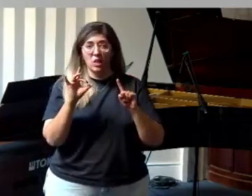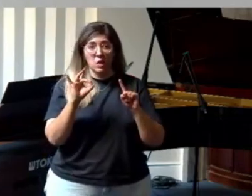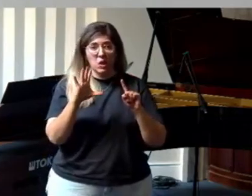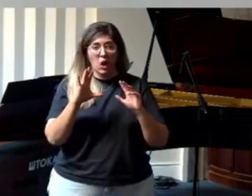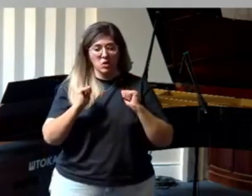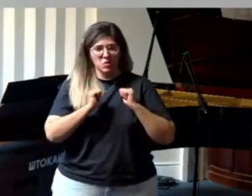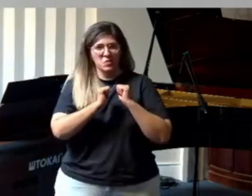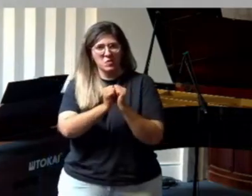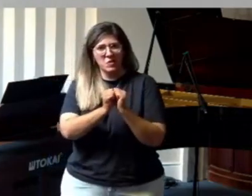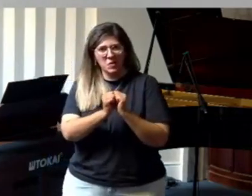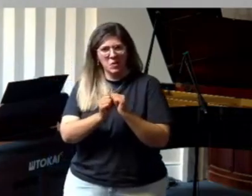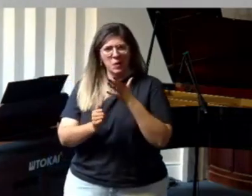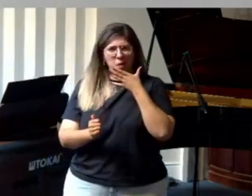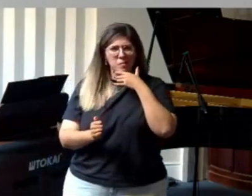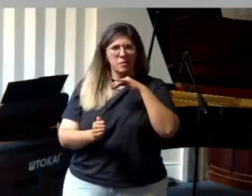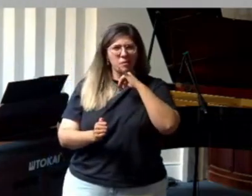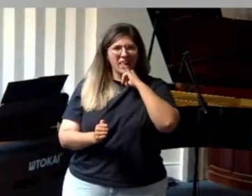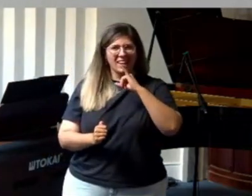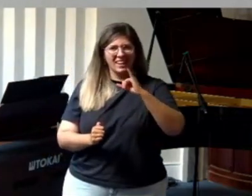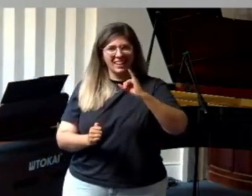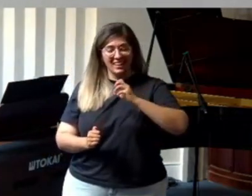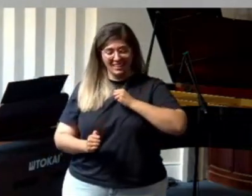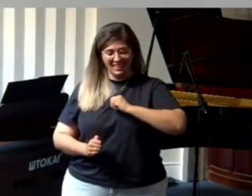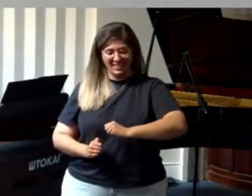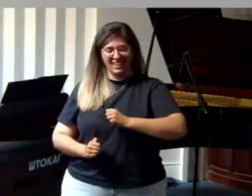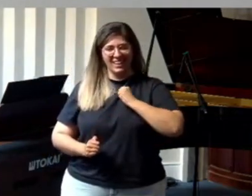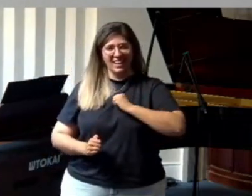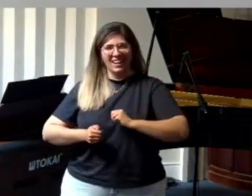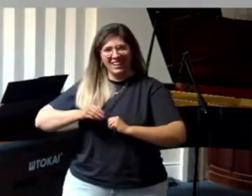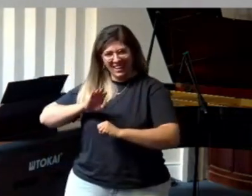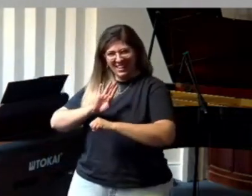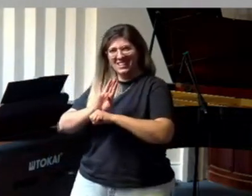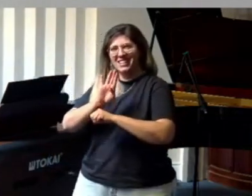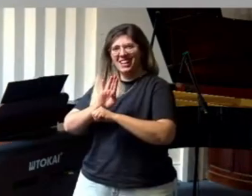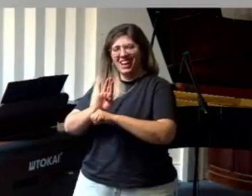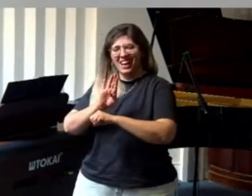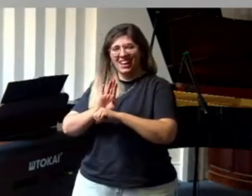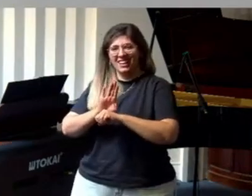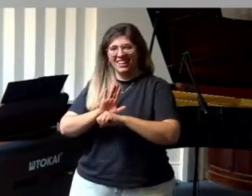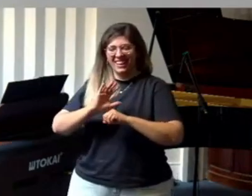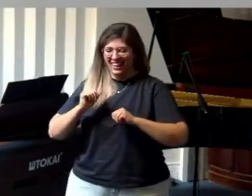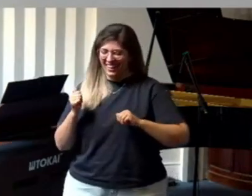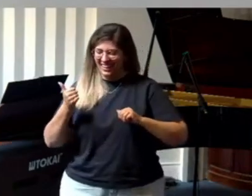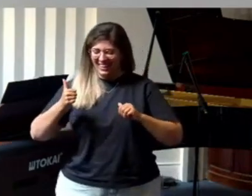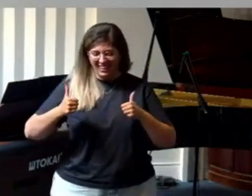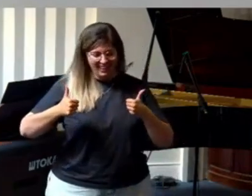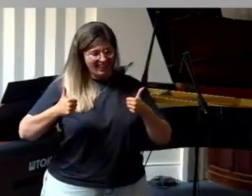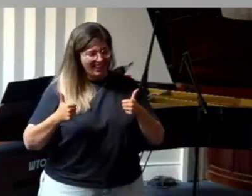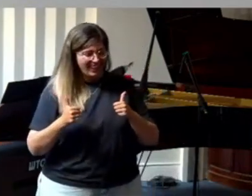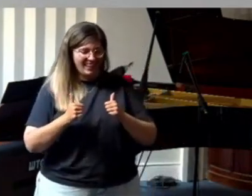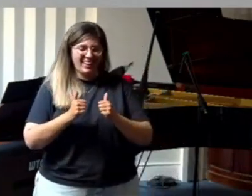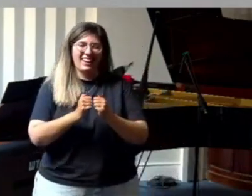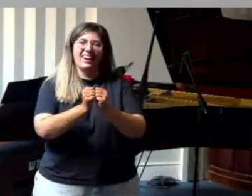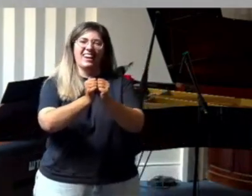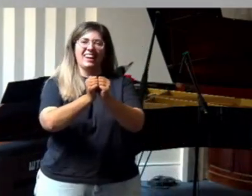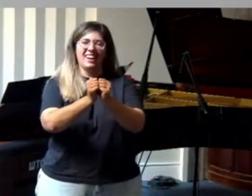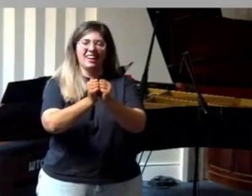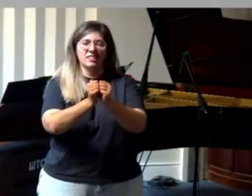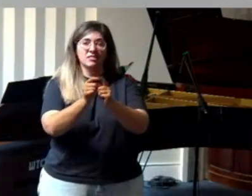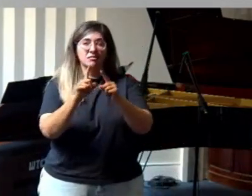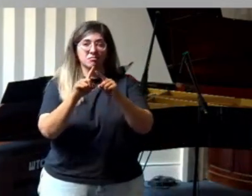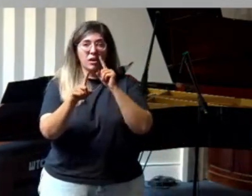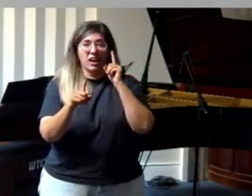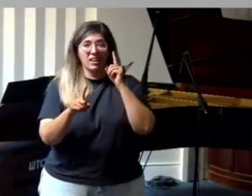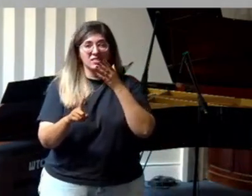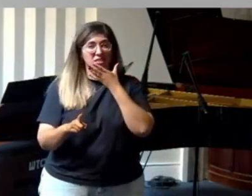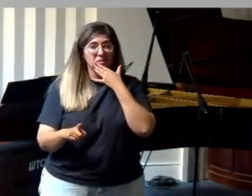Joiada estava ali. No dia em que Joiada faleceu, lá se foi a fé de Joás, que não era constante.